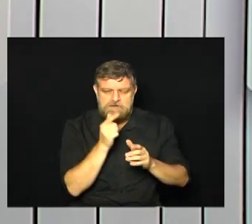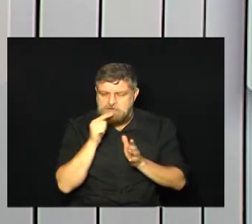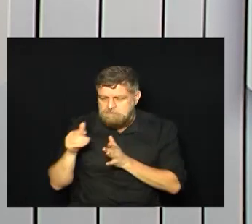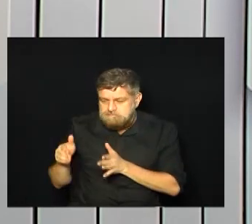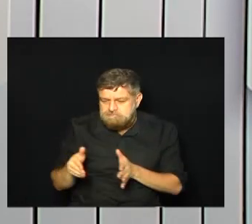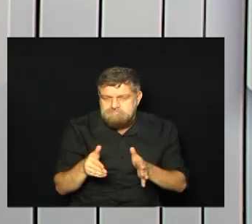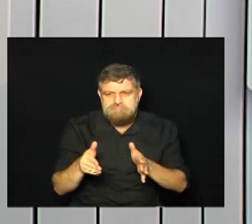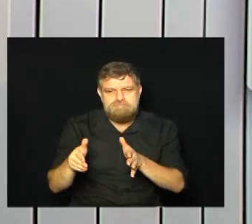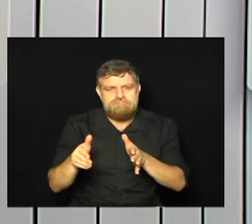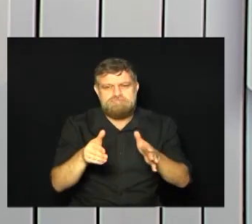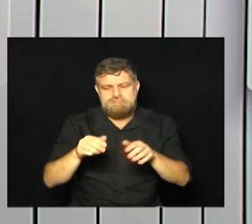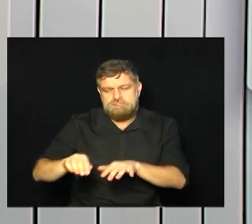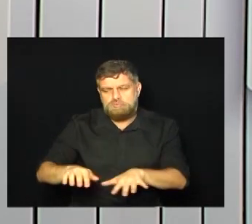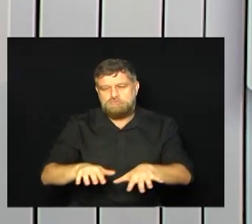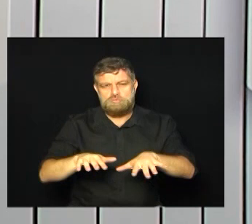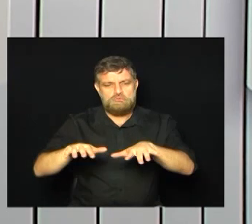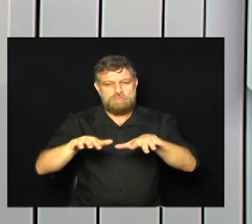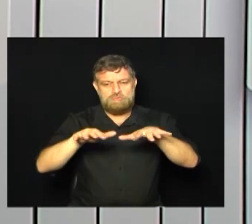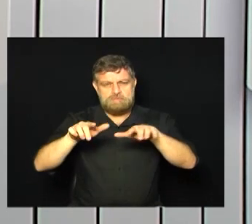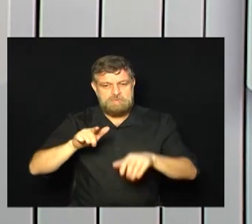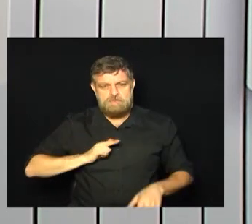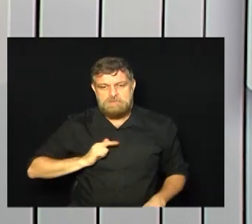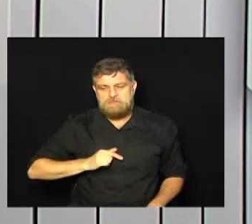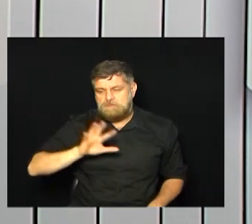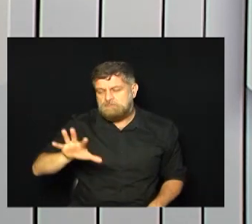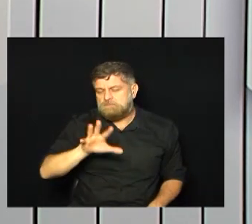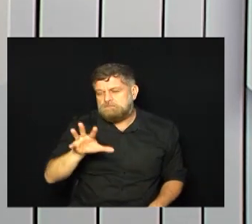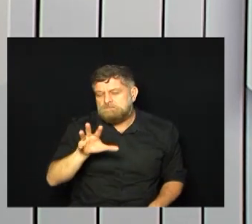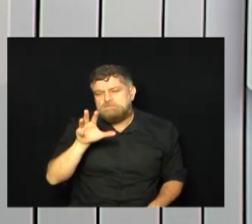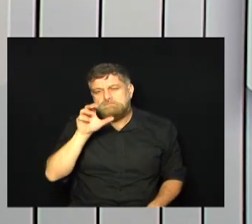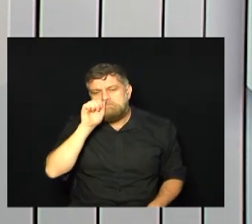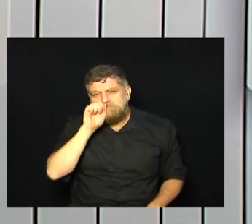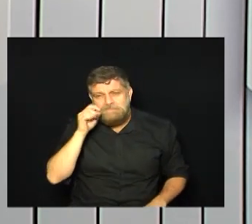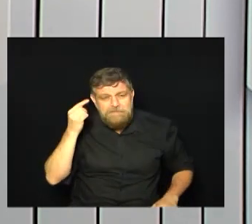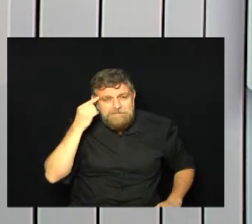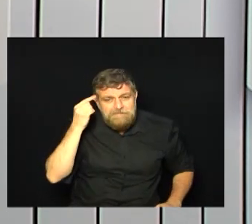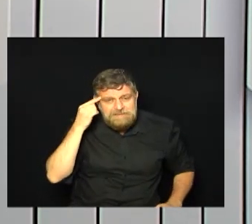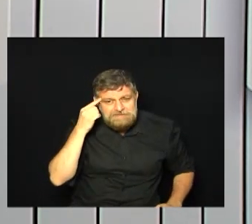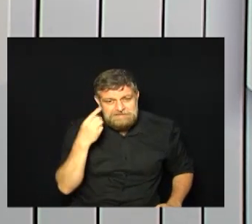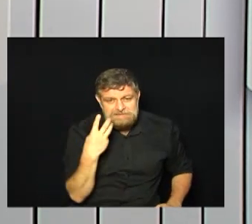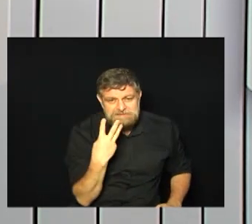nascentes, rios, lagos, promove a limpeza do ar. Agora imagina ficar